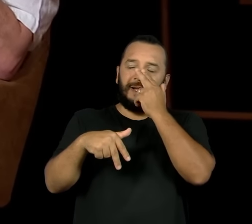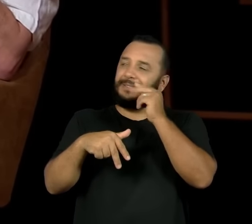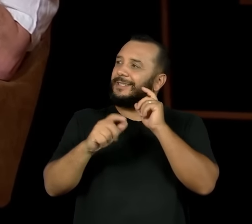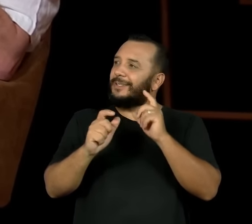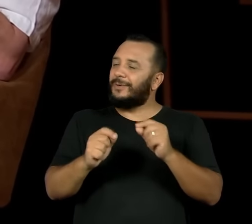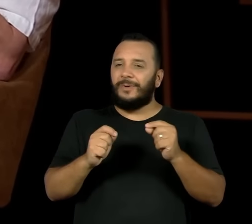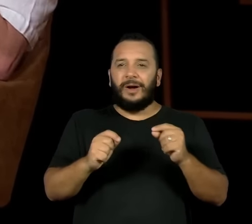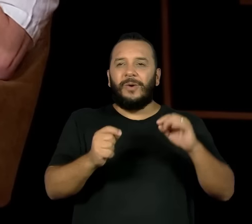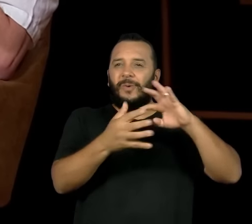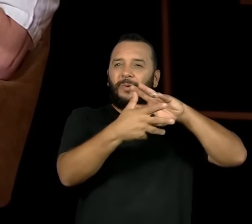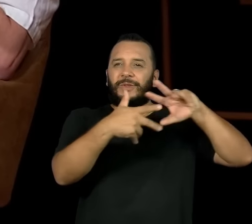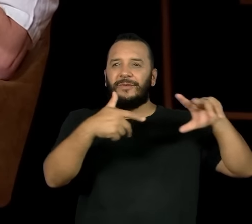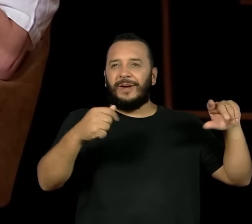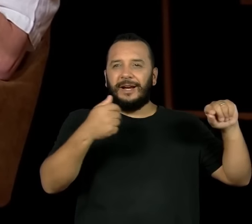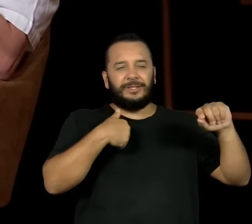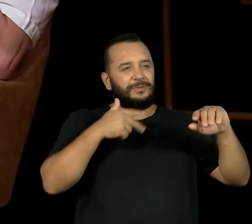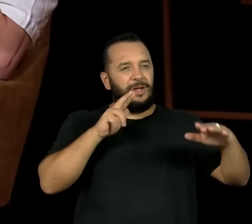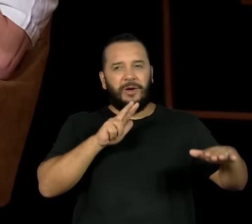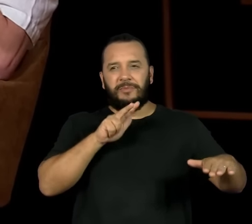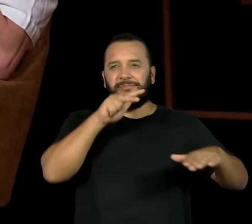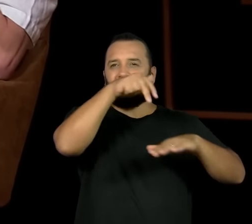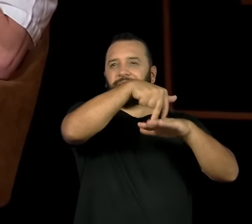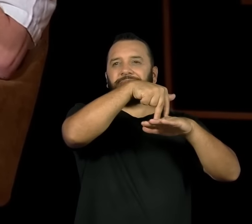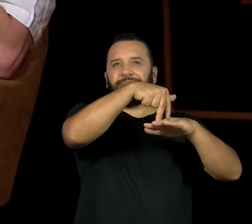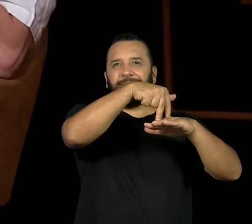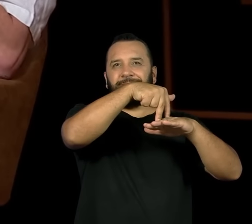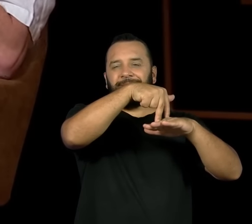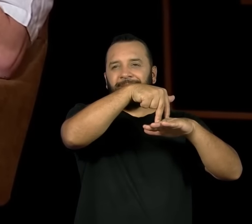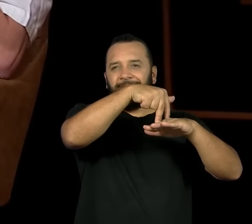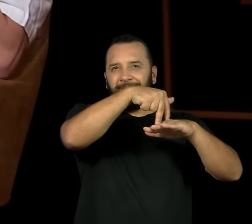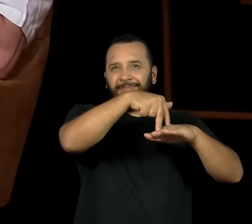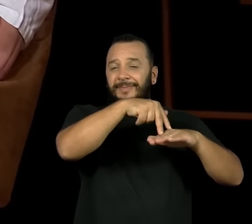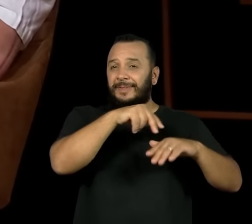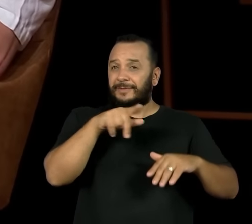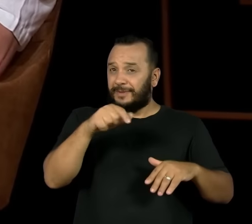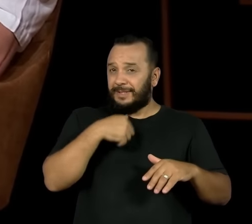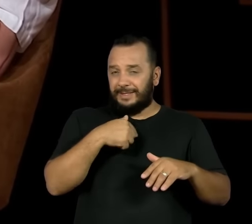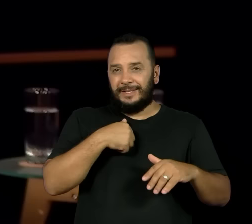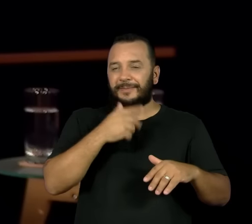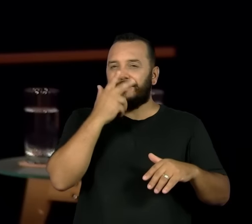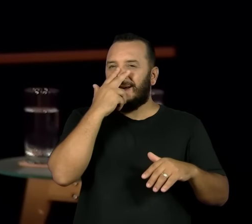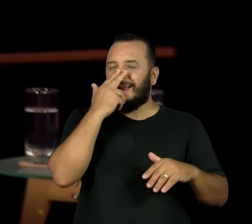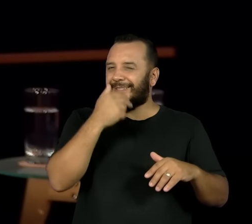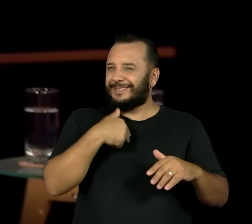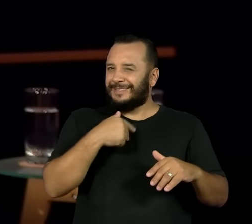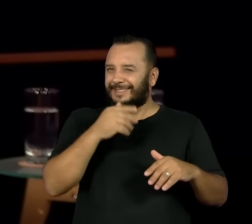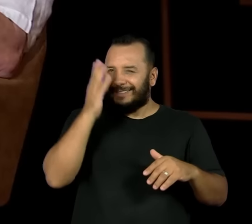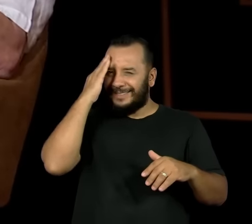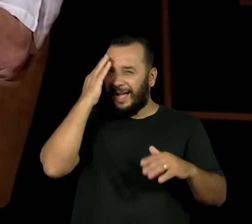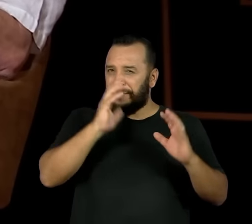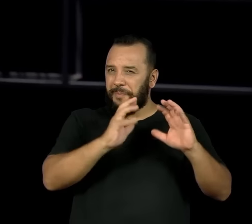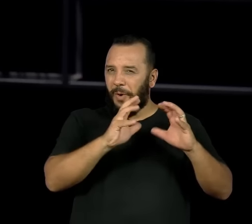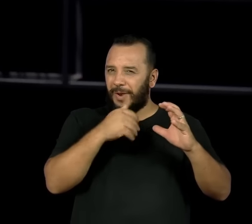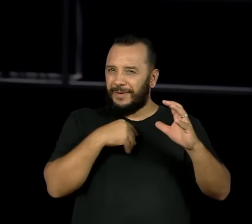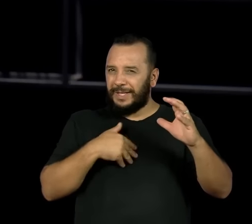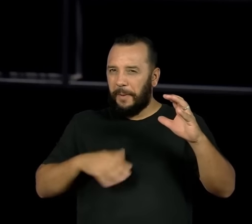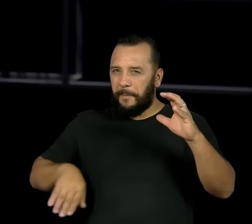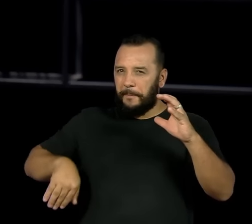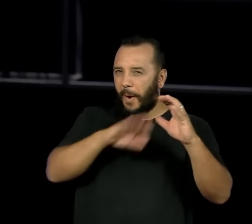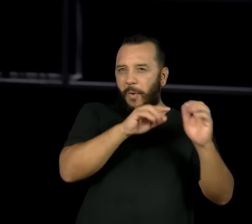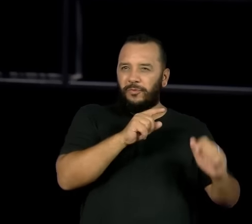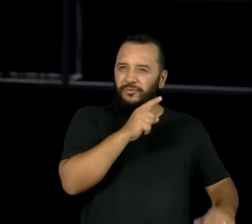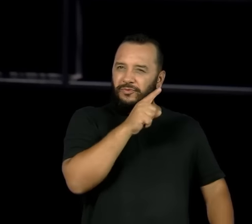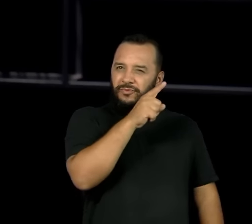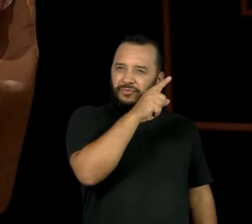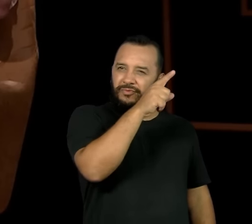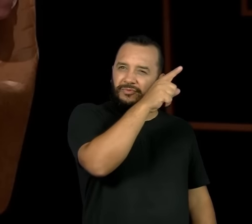assim que a velocidade que você chuta é a velocidade que vai assim hum não sei se você sente isso também a